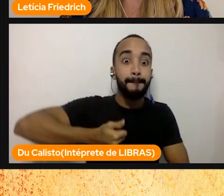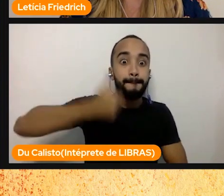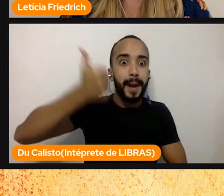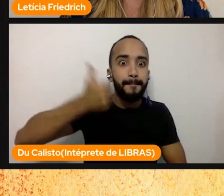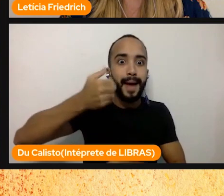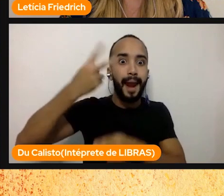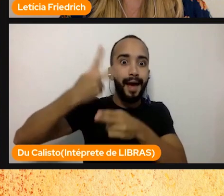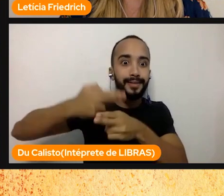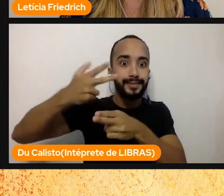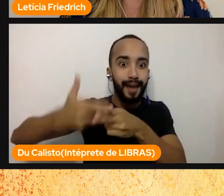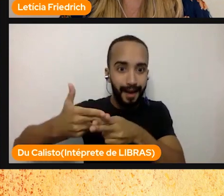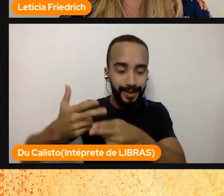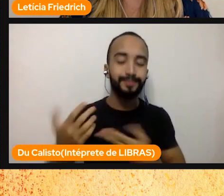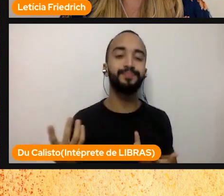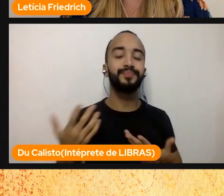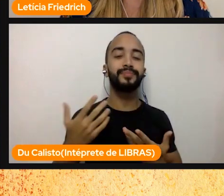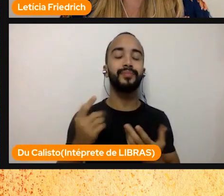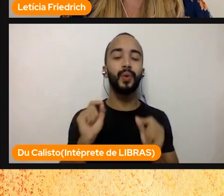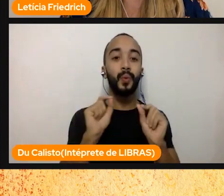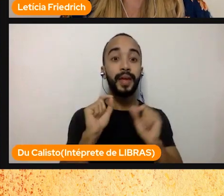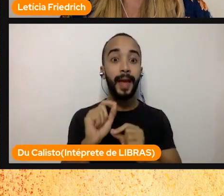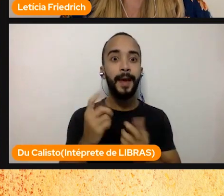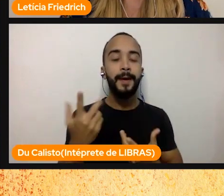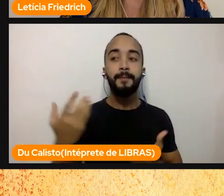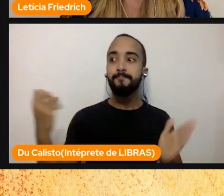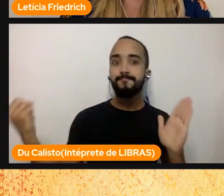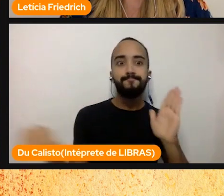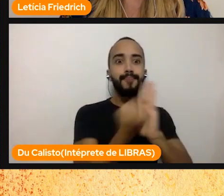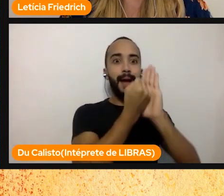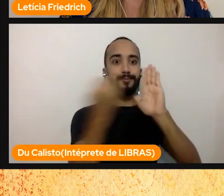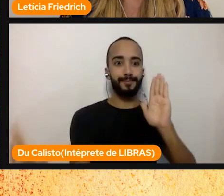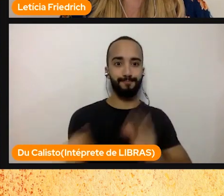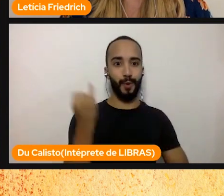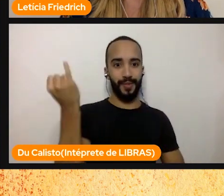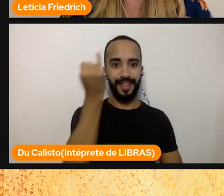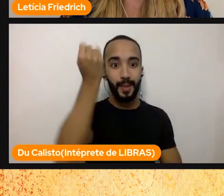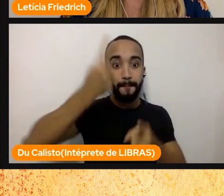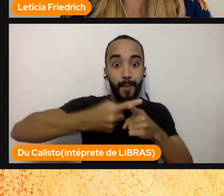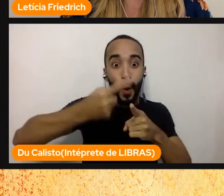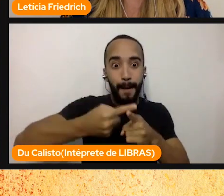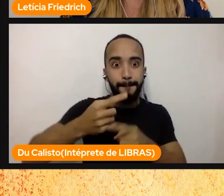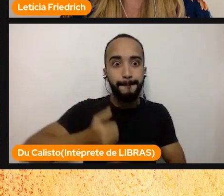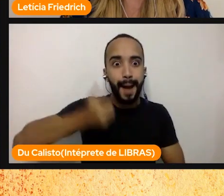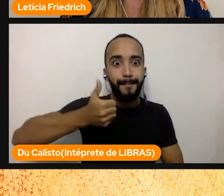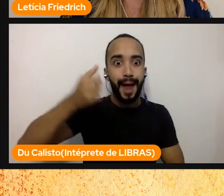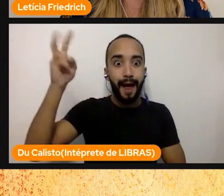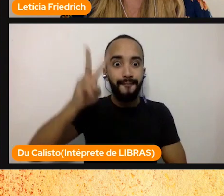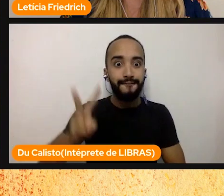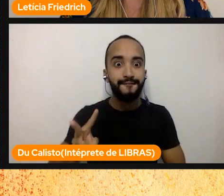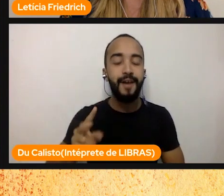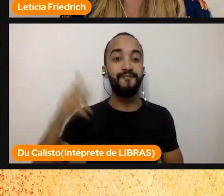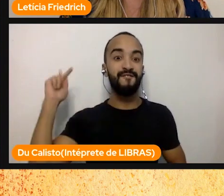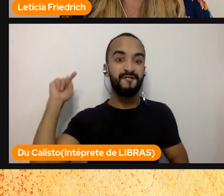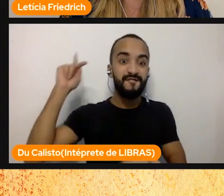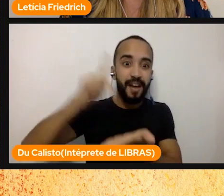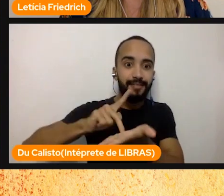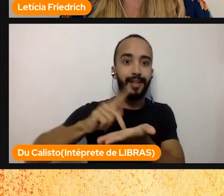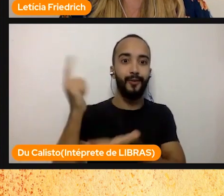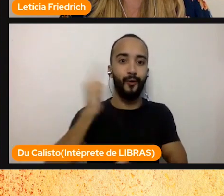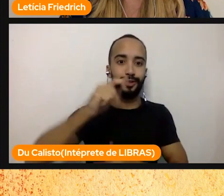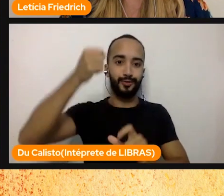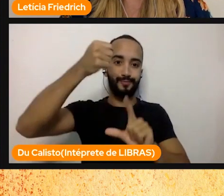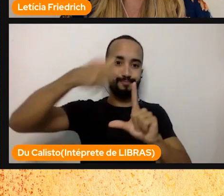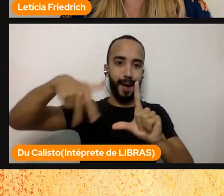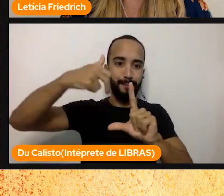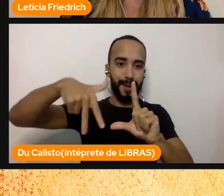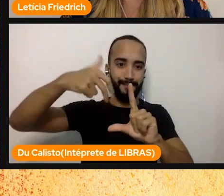3 minutos, mas eu considero que foi um marco importante para a gente, porque foi a primeira vez que a gente realmente se estruturou para produzir um conteúdo de animação. Né?